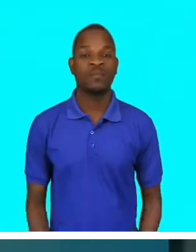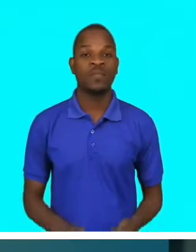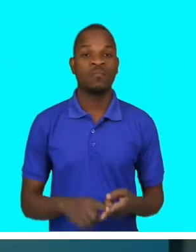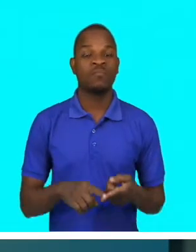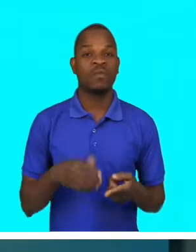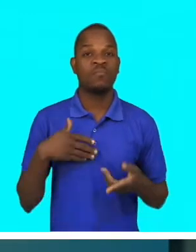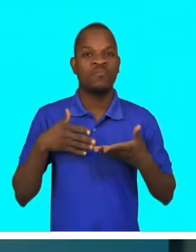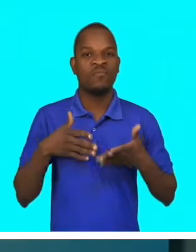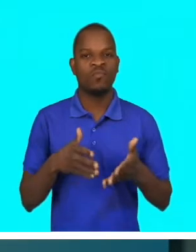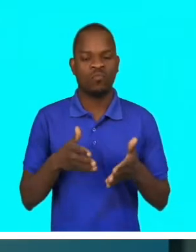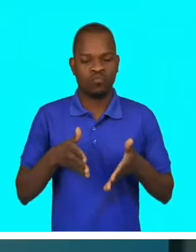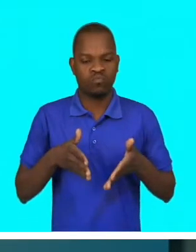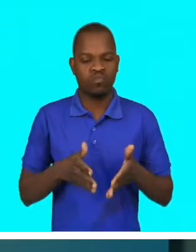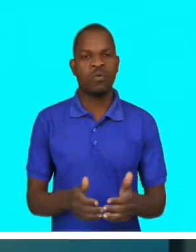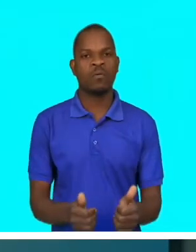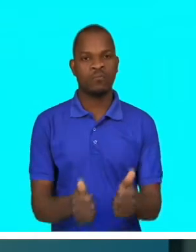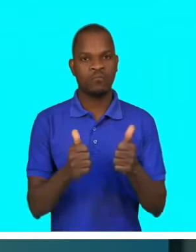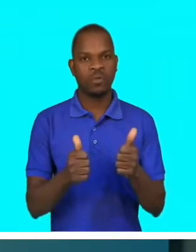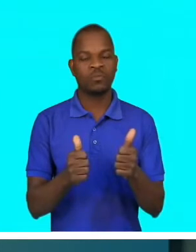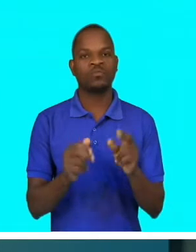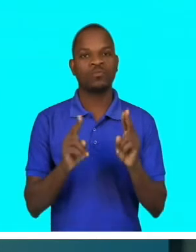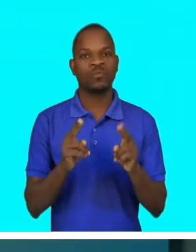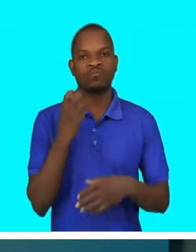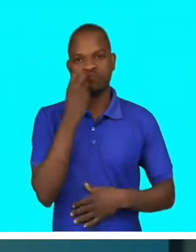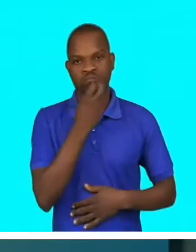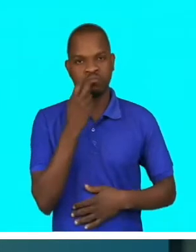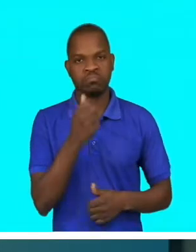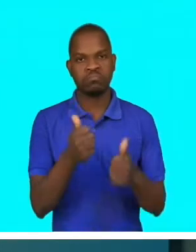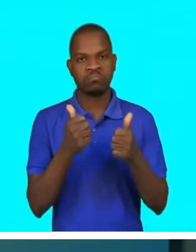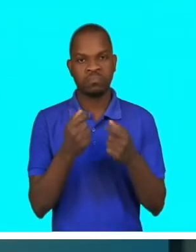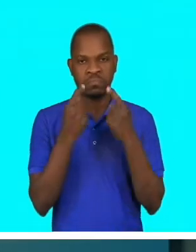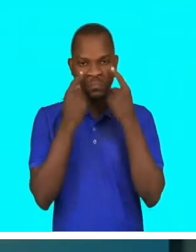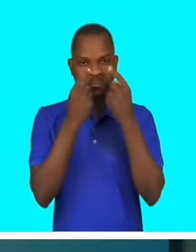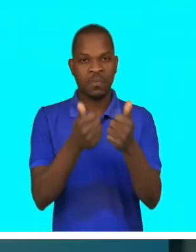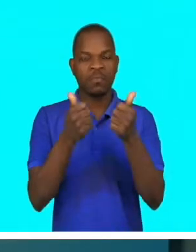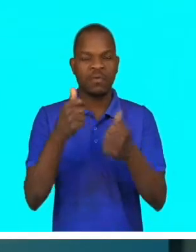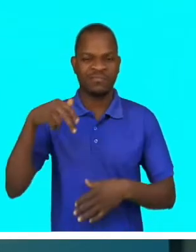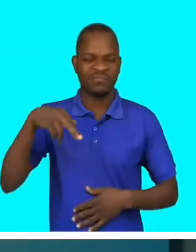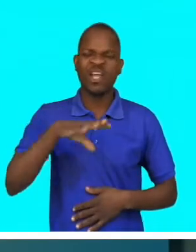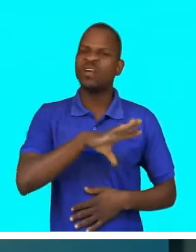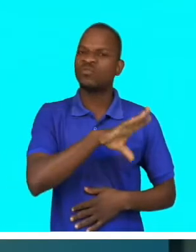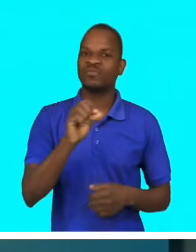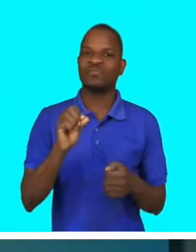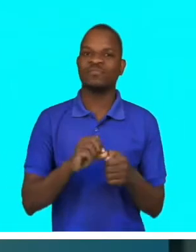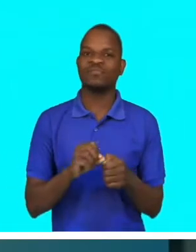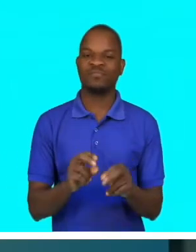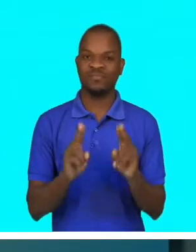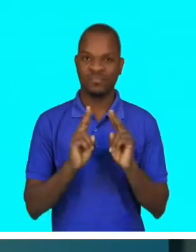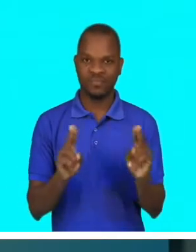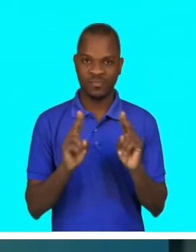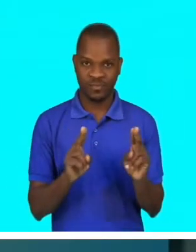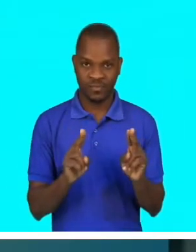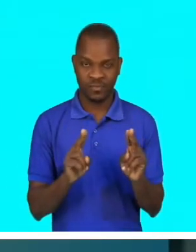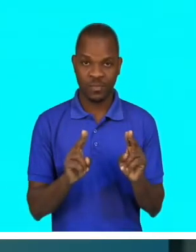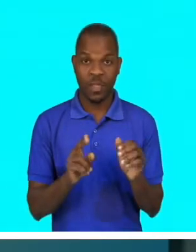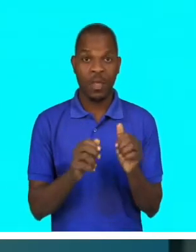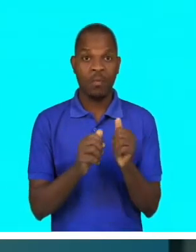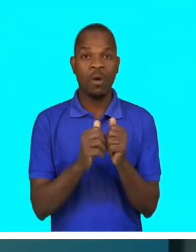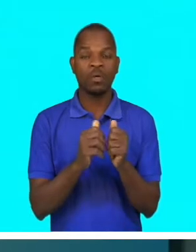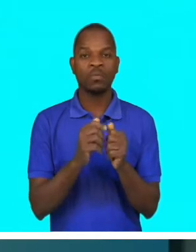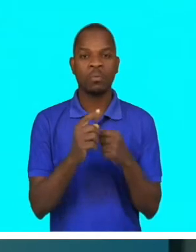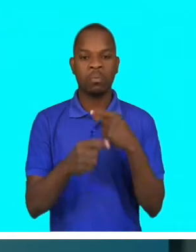A Ciseltina era uma criança normal. Falava, enxergava, andava, fazia tudo. Fazia